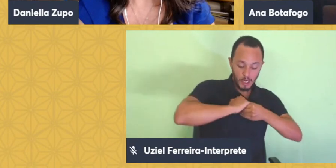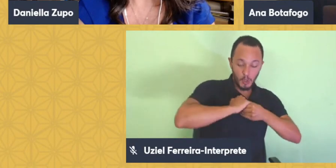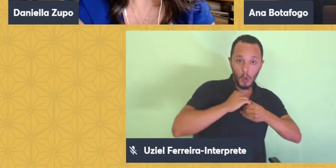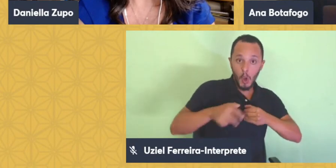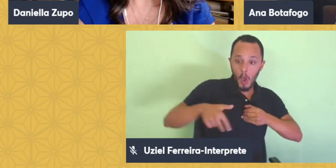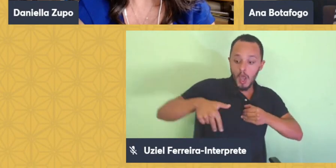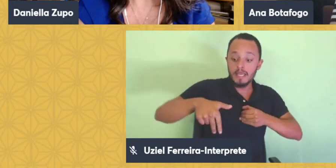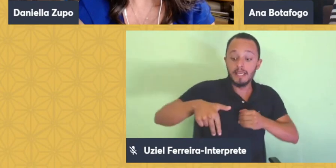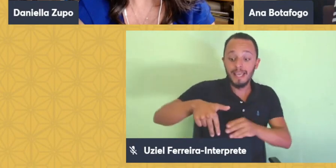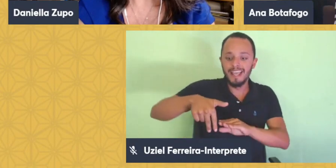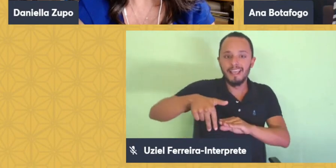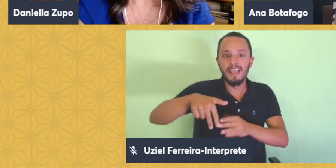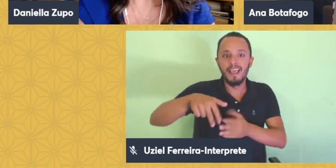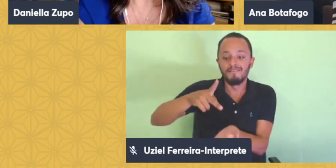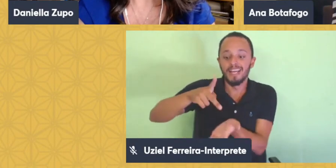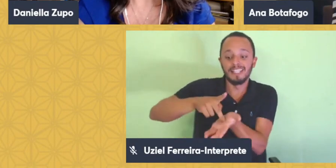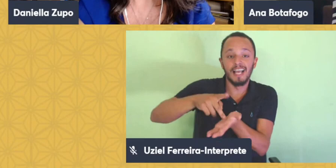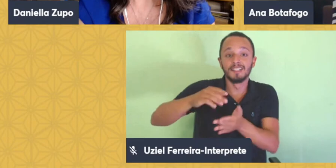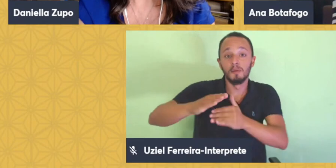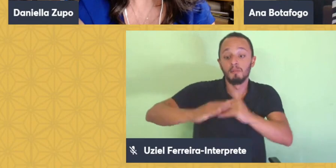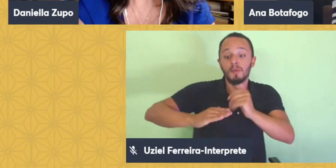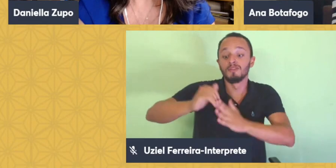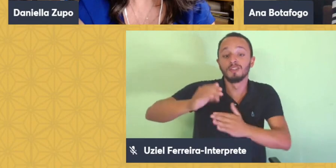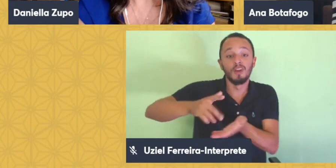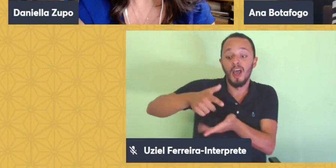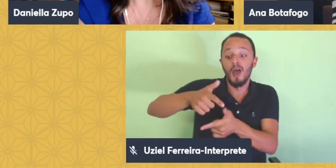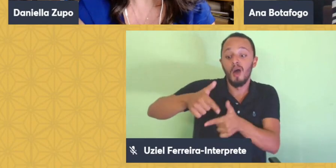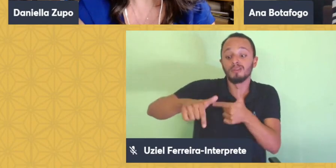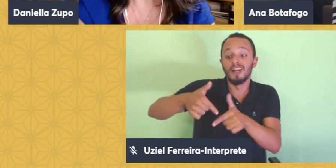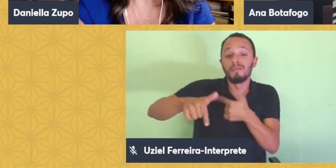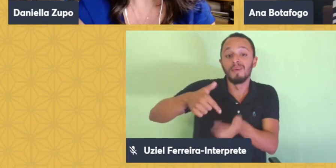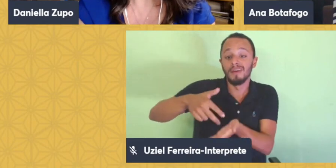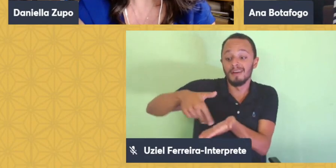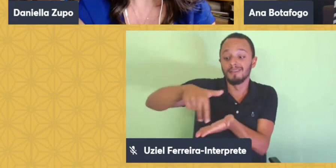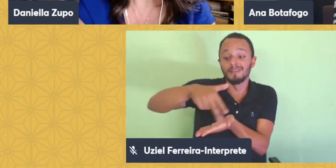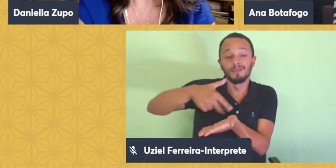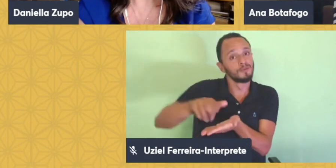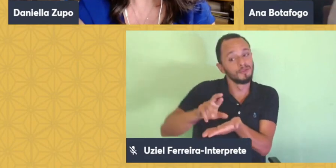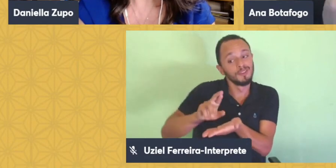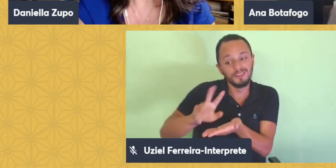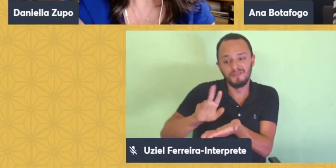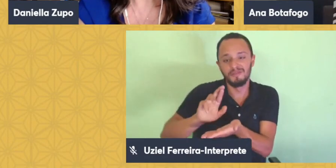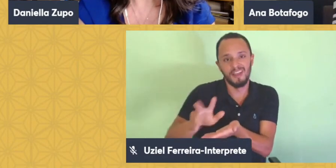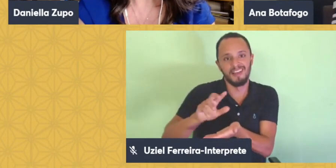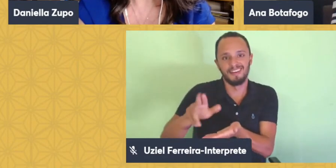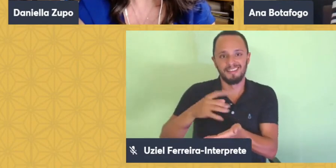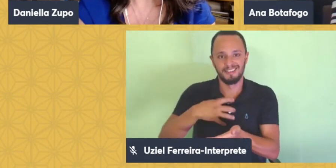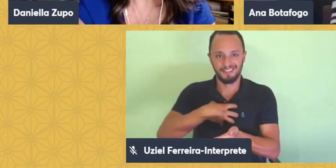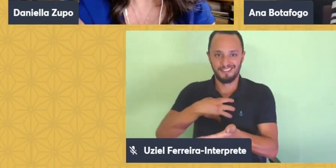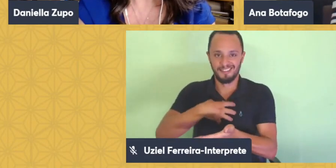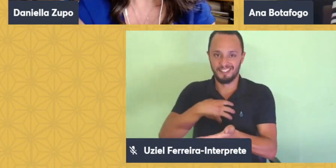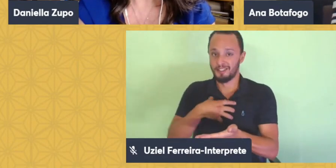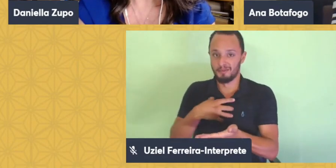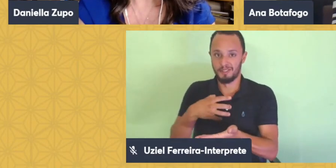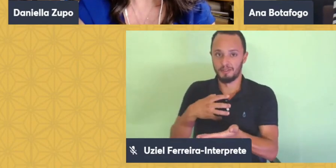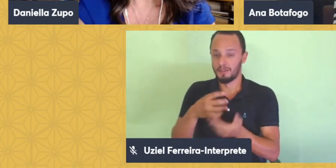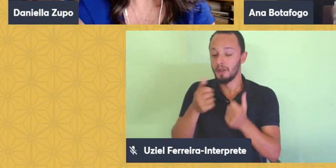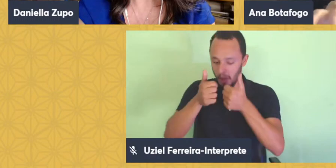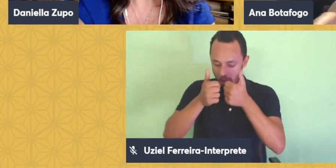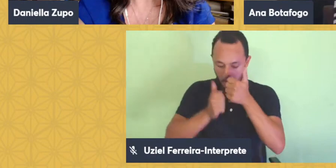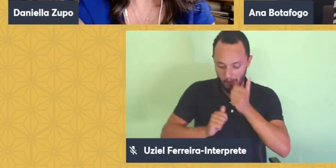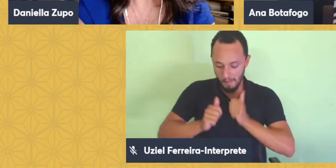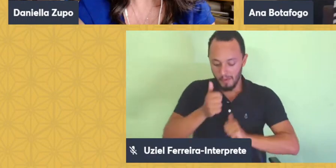e as posturas e as verdades interiores são muito demonstrados através de movimentação do corpo